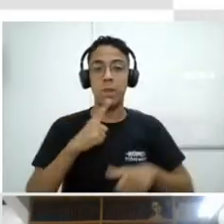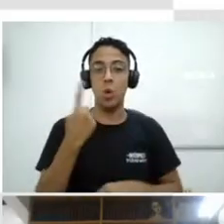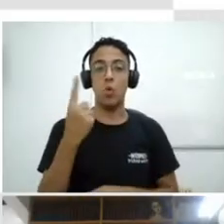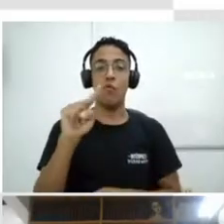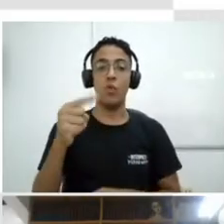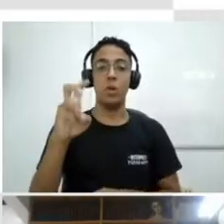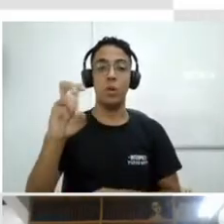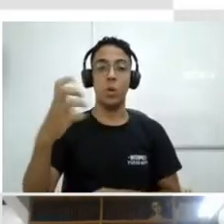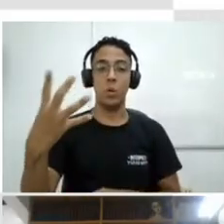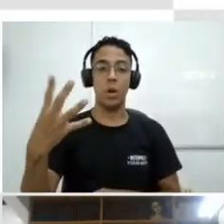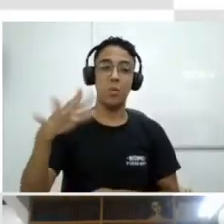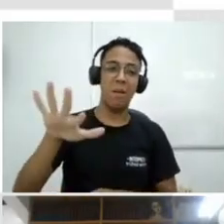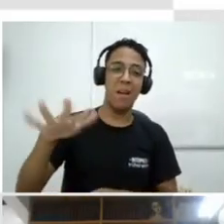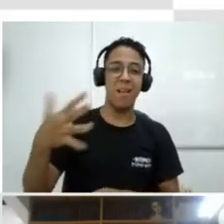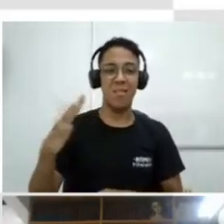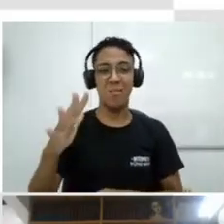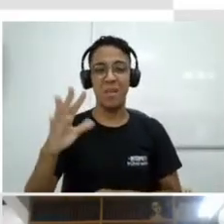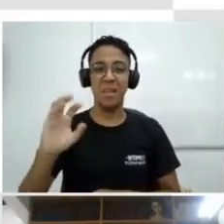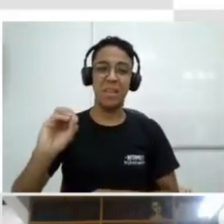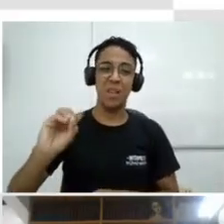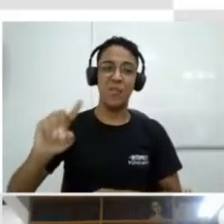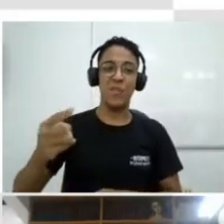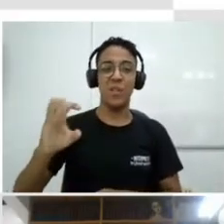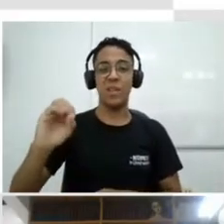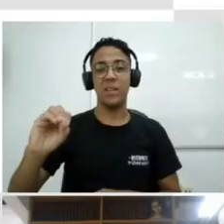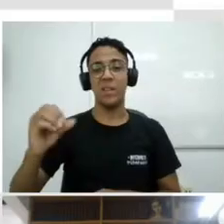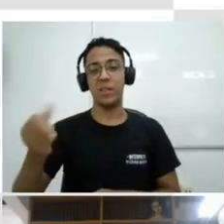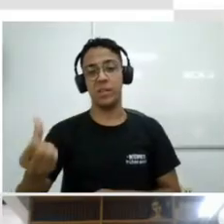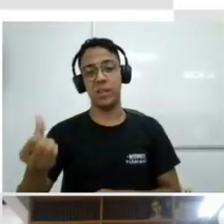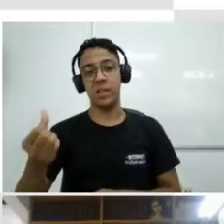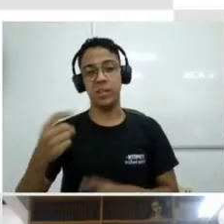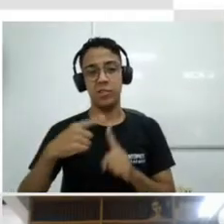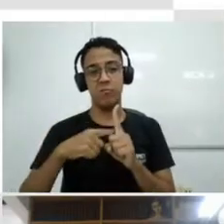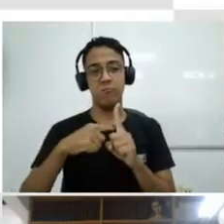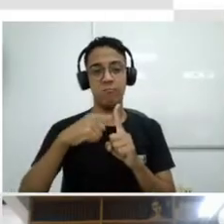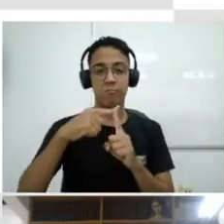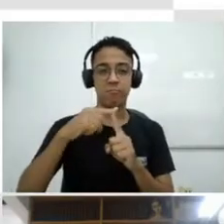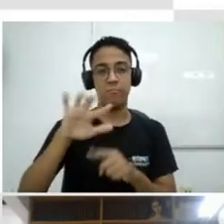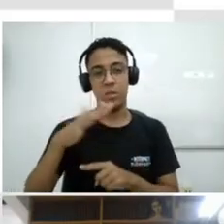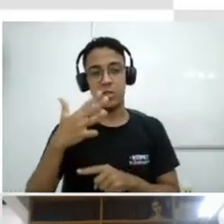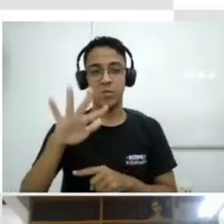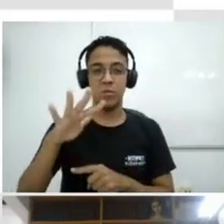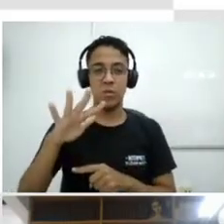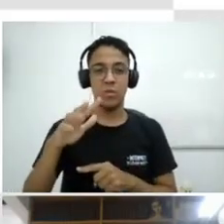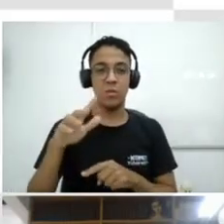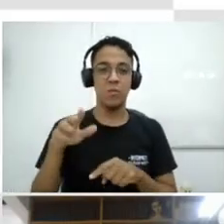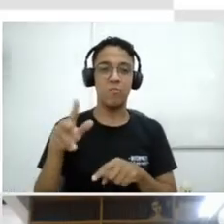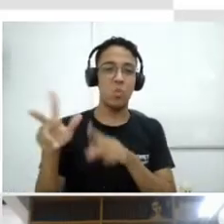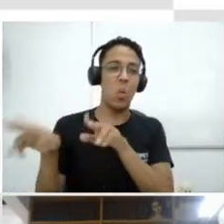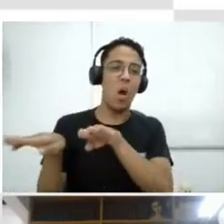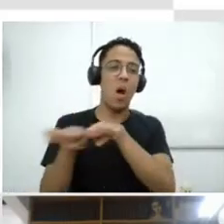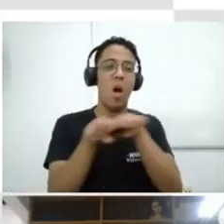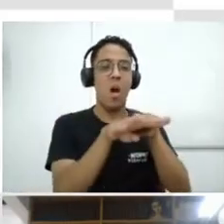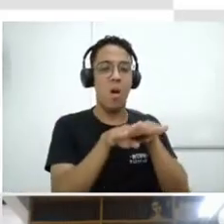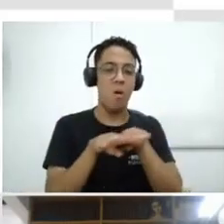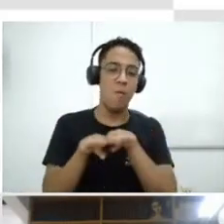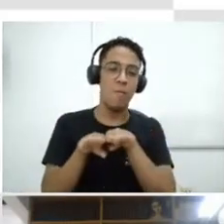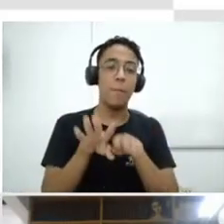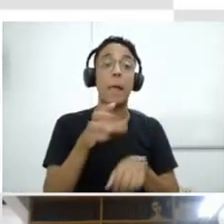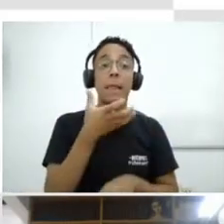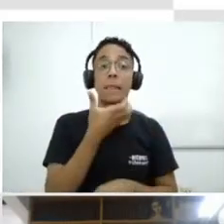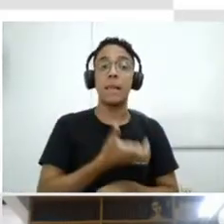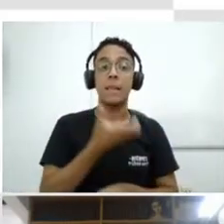ser que seja 1,6 ou pode ser que seja 1,48. Nós estamos mais ou menos nas mesmas águas, está vendo? E em dezembro de